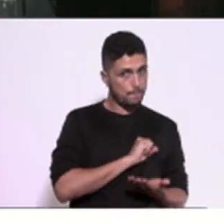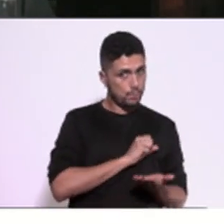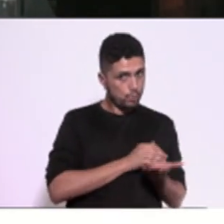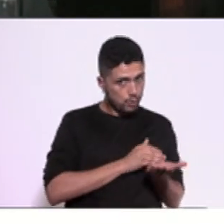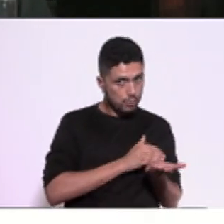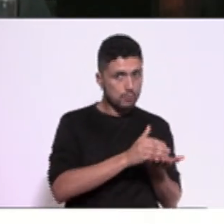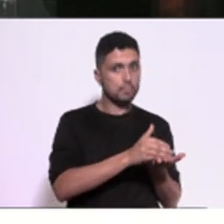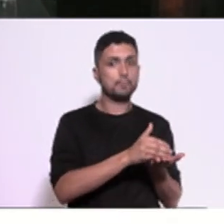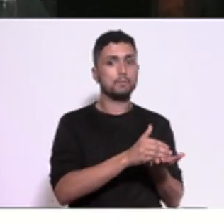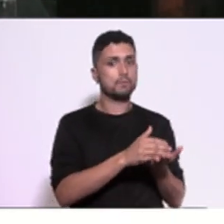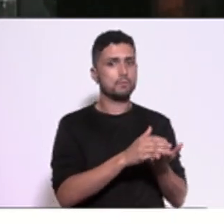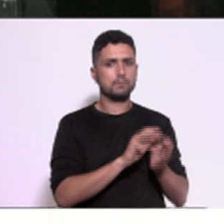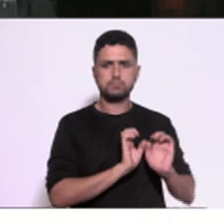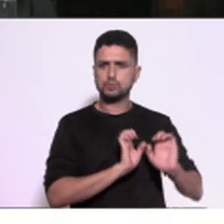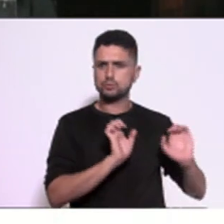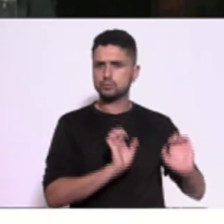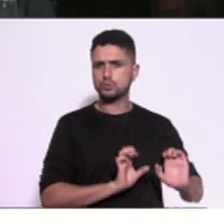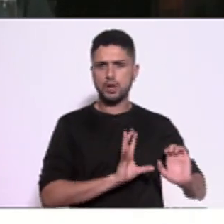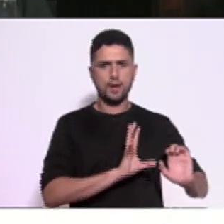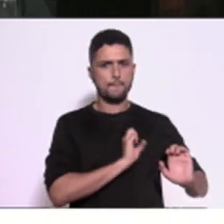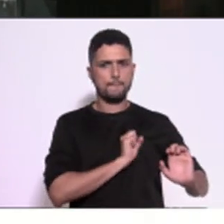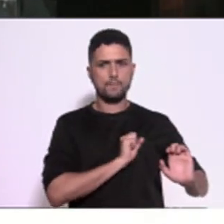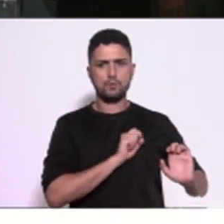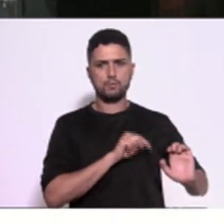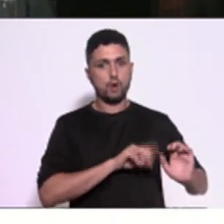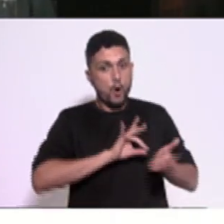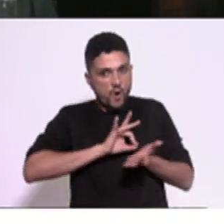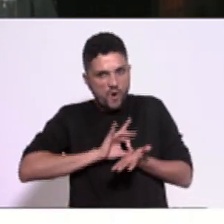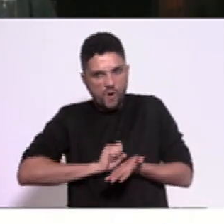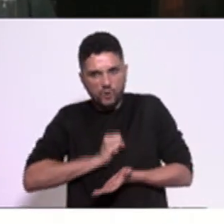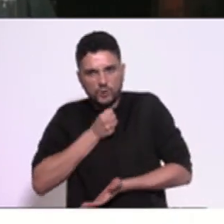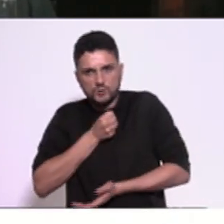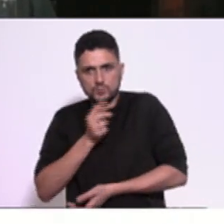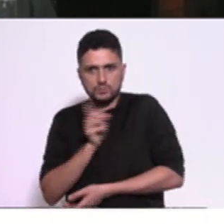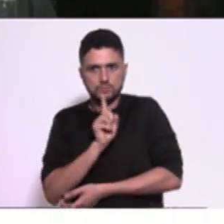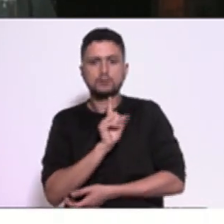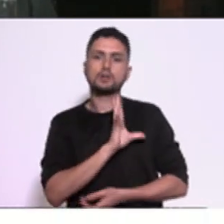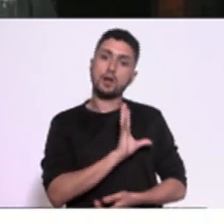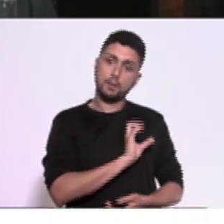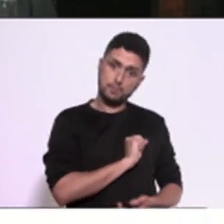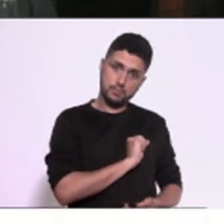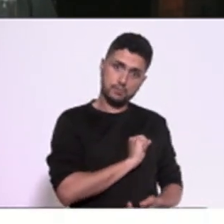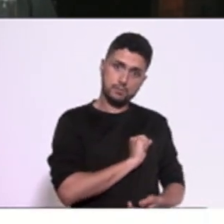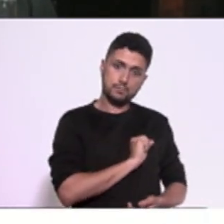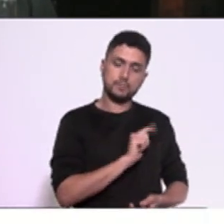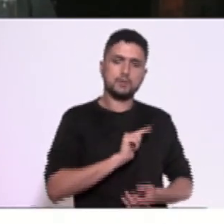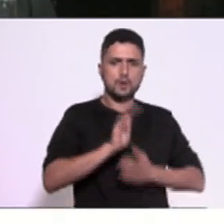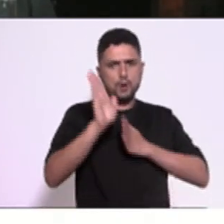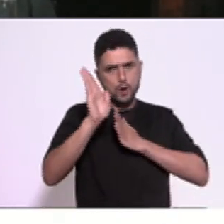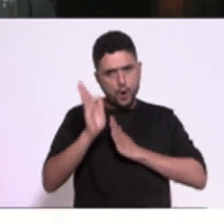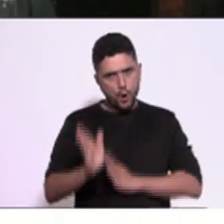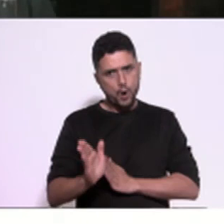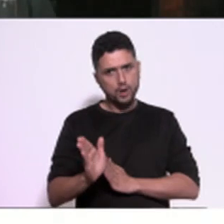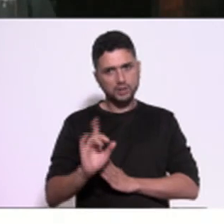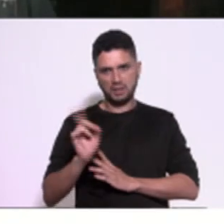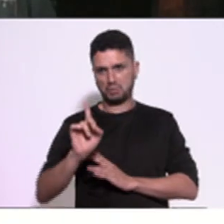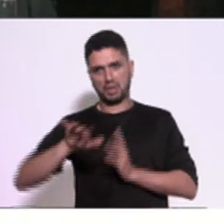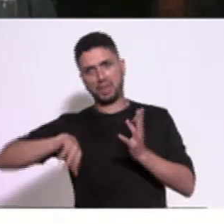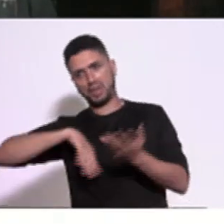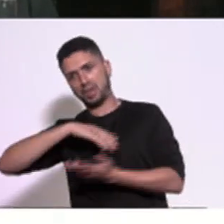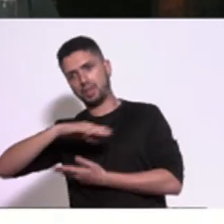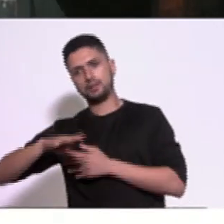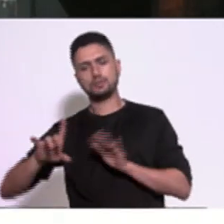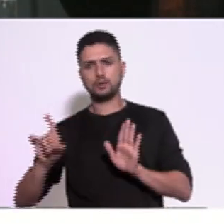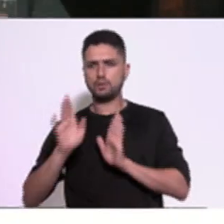por princípio, o amor, não o ódio, a ordem por base, não a desordem, e